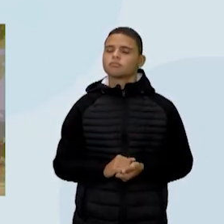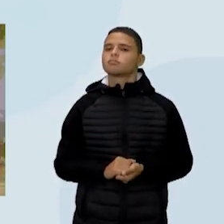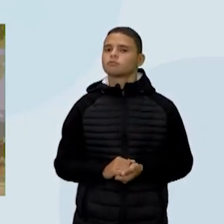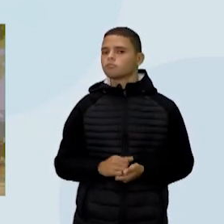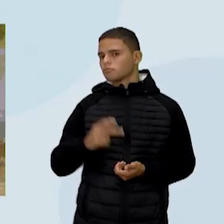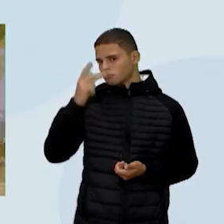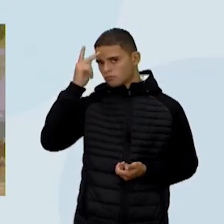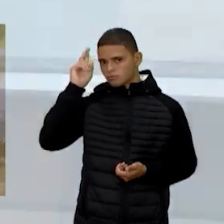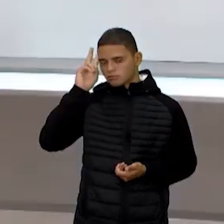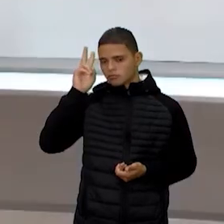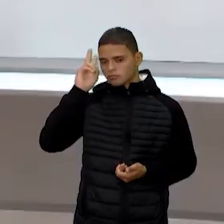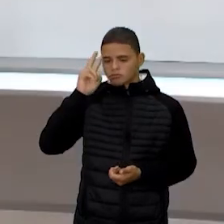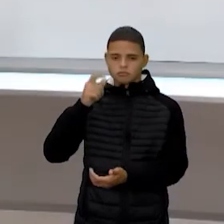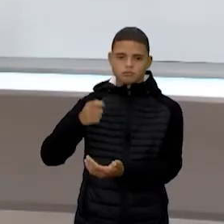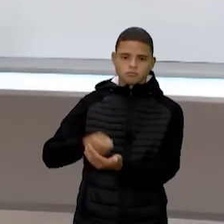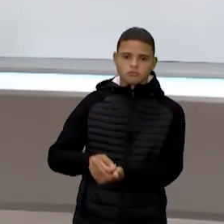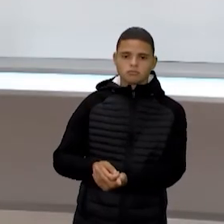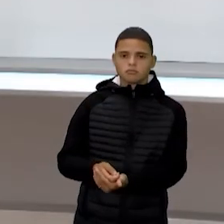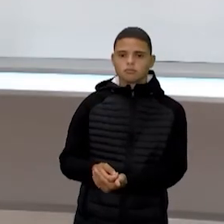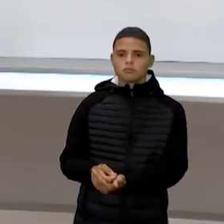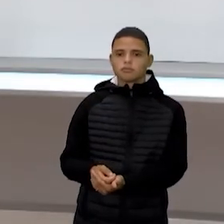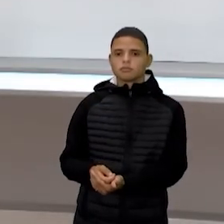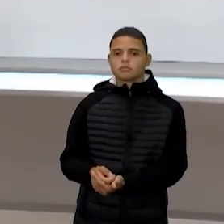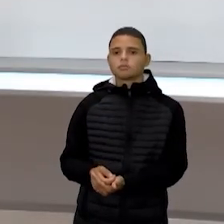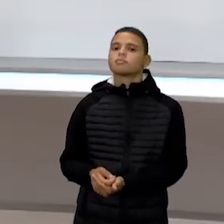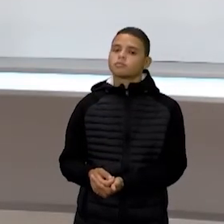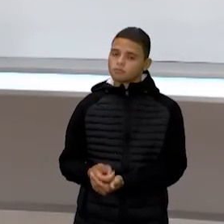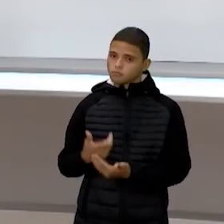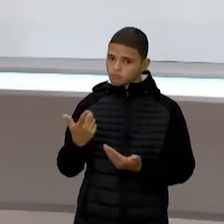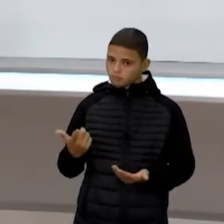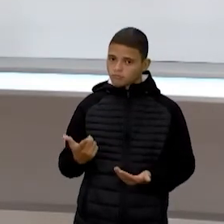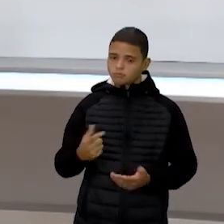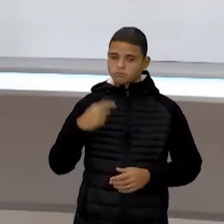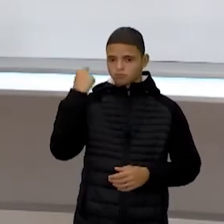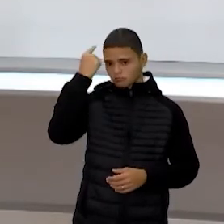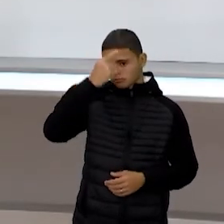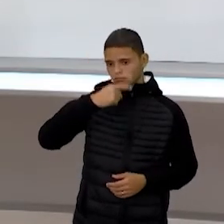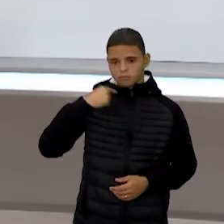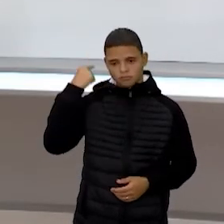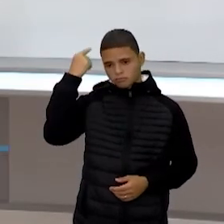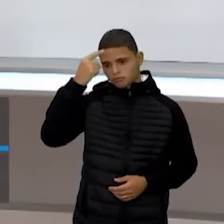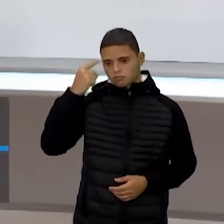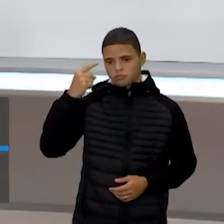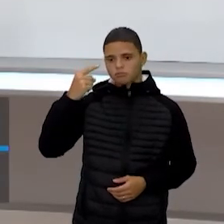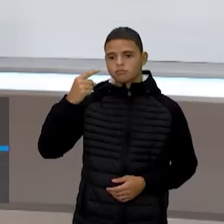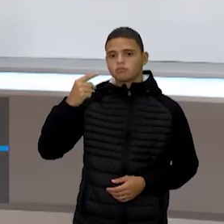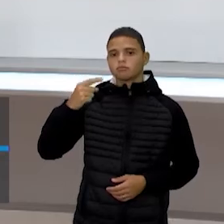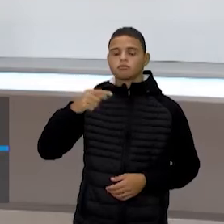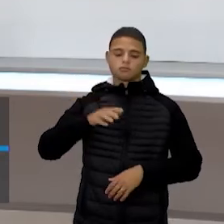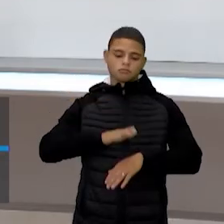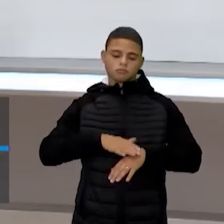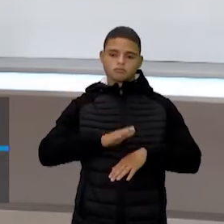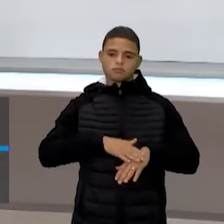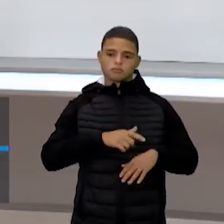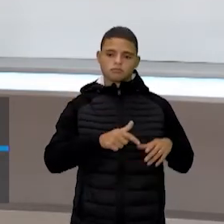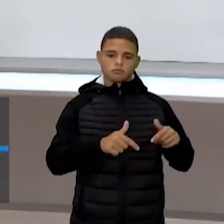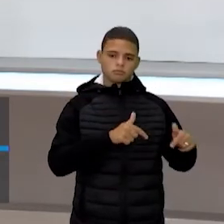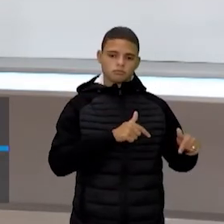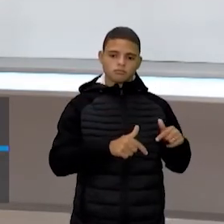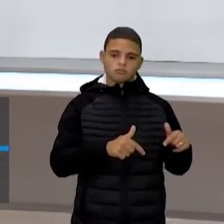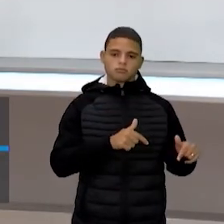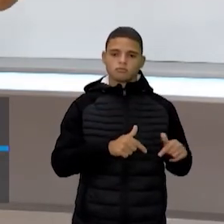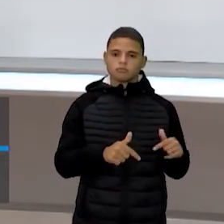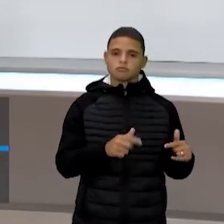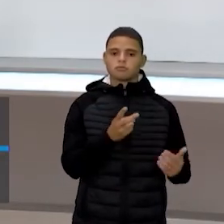gente compra alguma coisa, né? Tempo e mão de obra, você pode até notar no seu caderno, né? A relação entre tempo e mão de